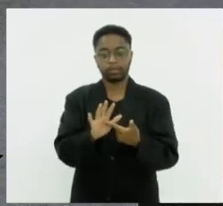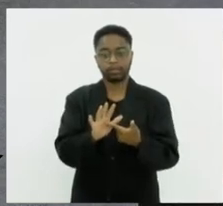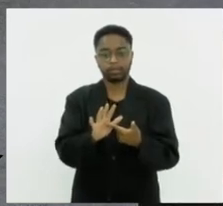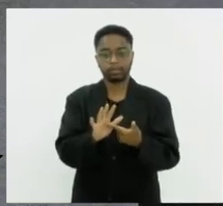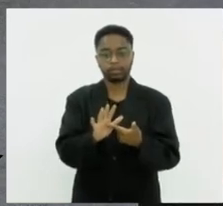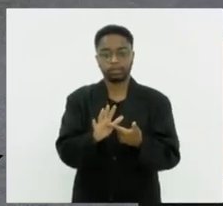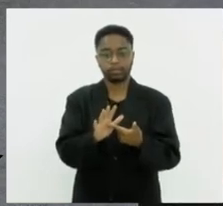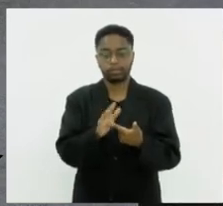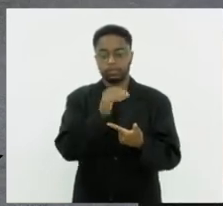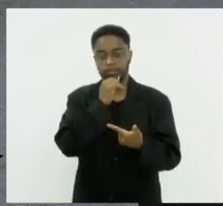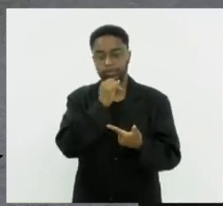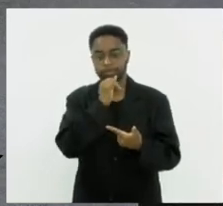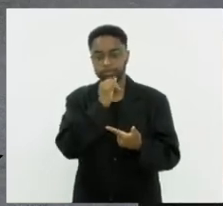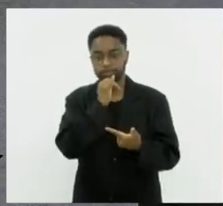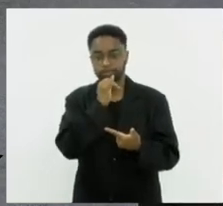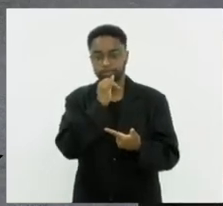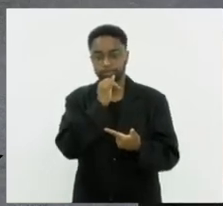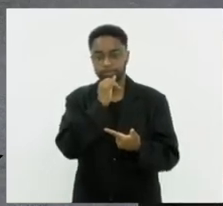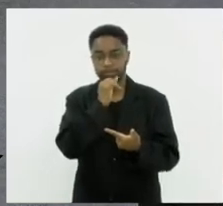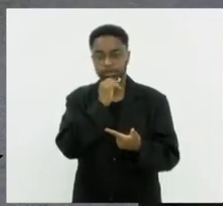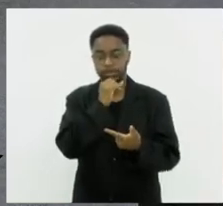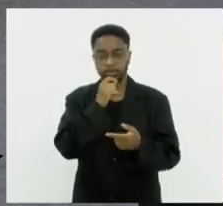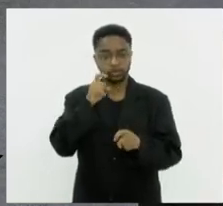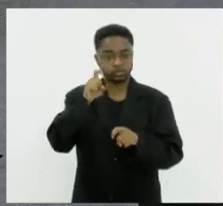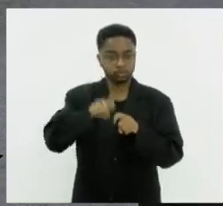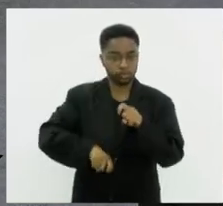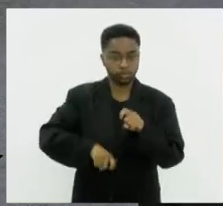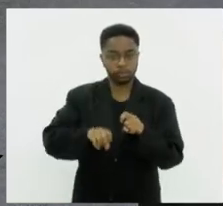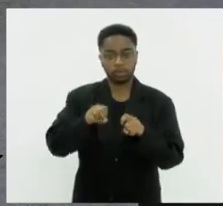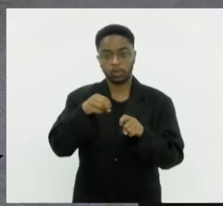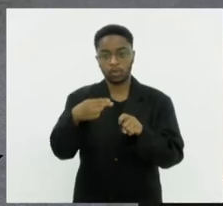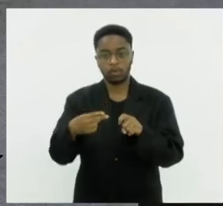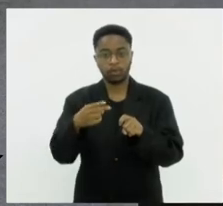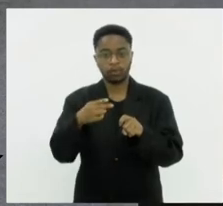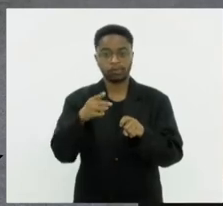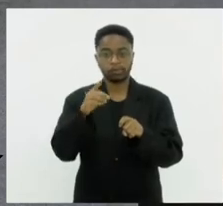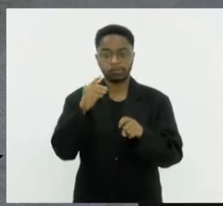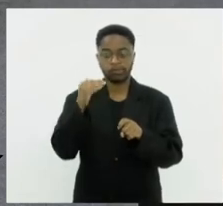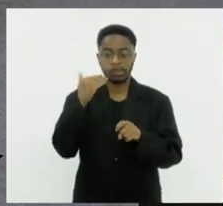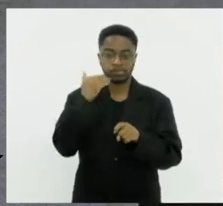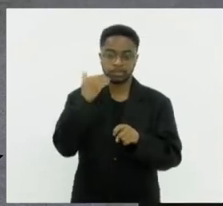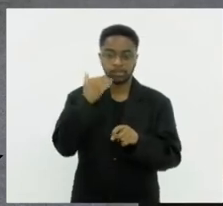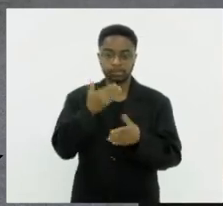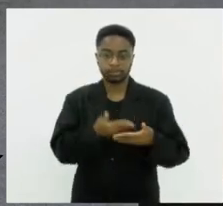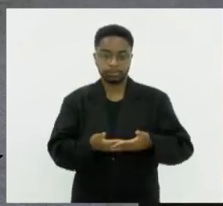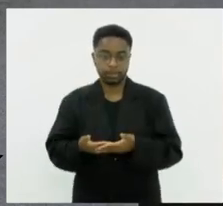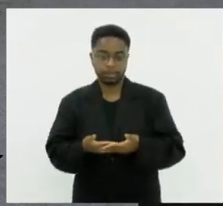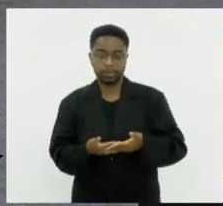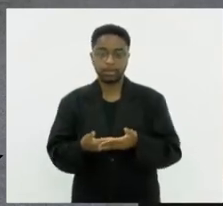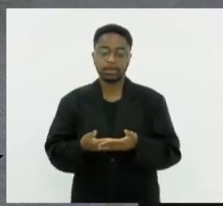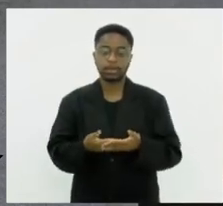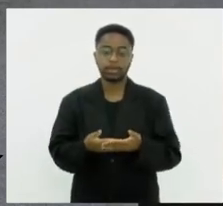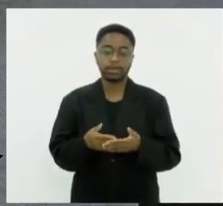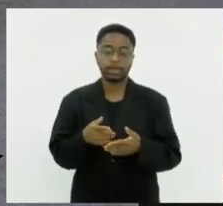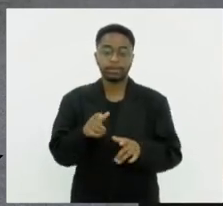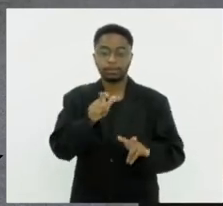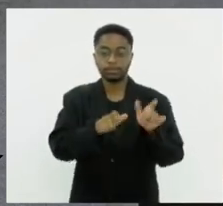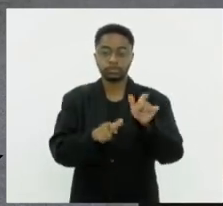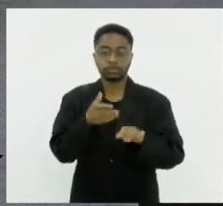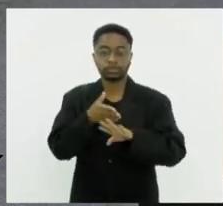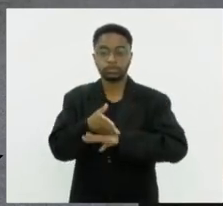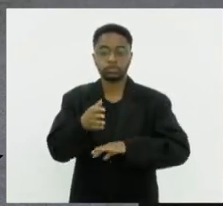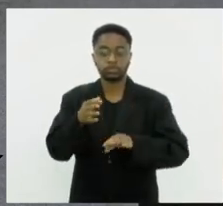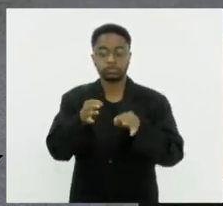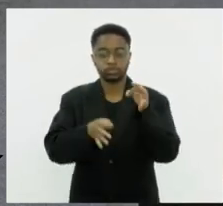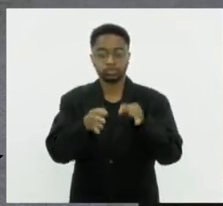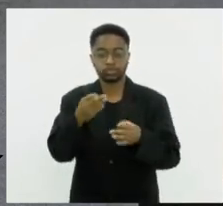define, por exemplo, o estupro, a malformação, tem gente que vai na justiça e diz, não, mas vem cá, mas o marido, mas às vezes não